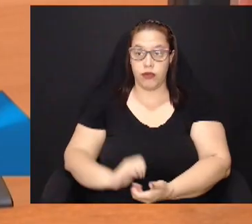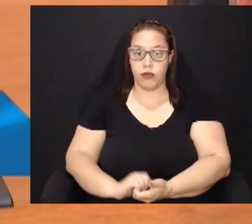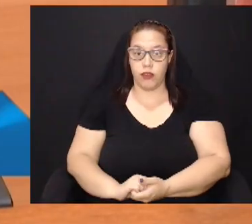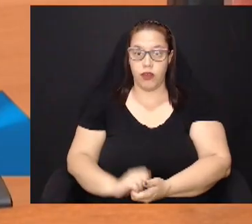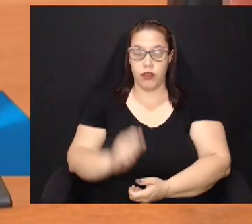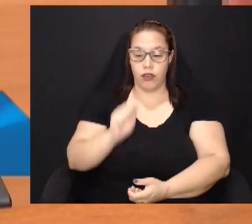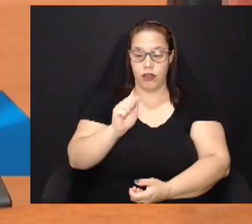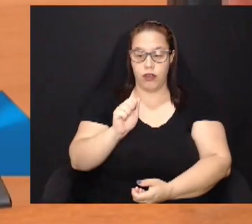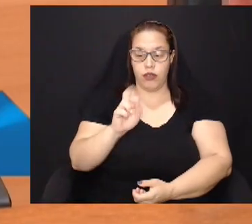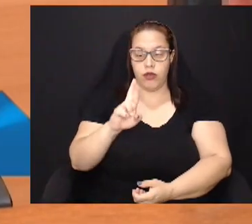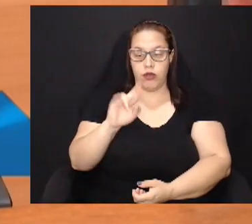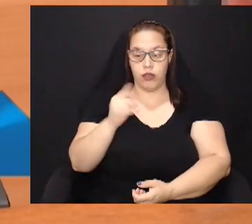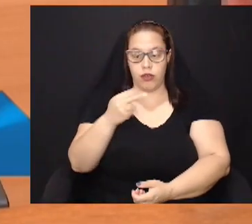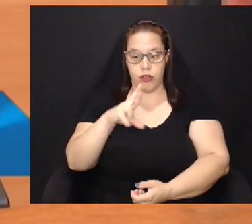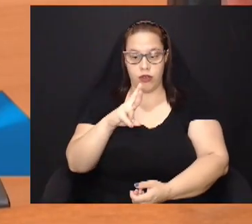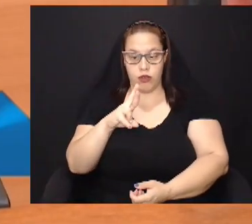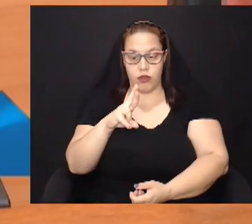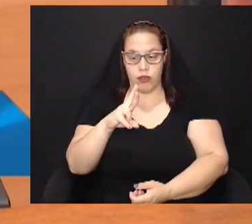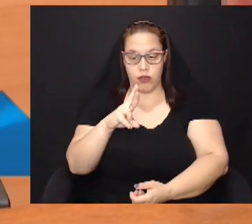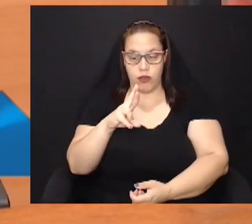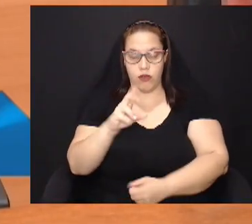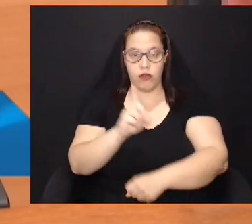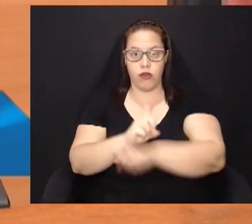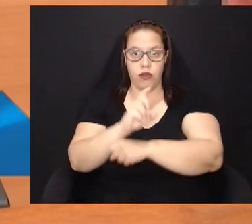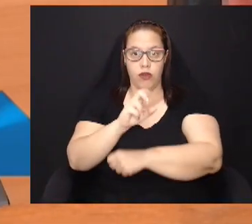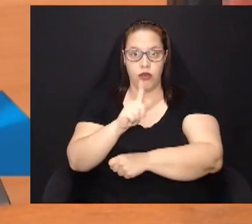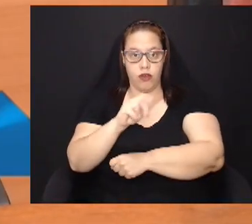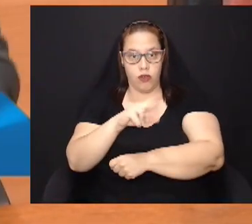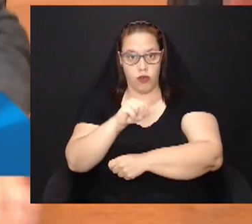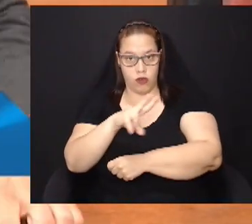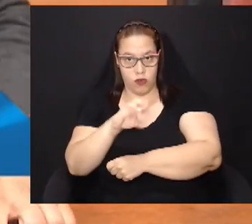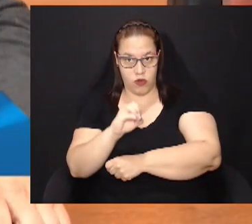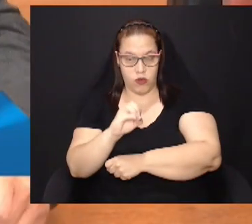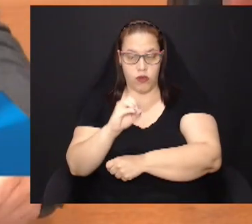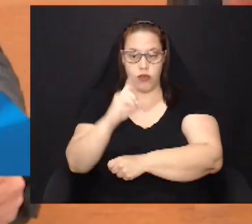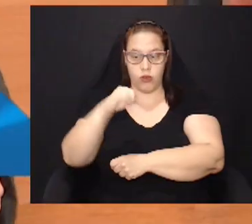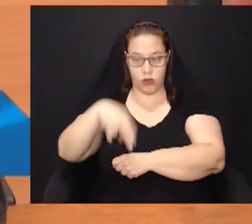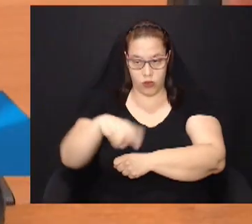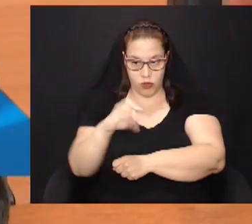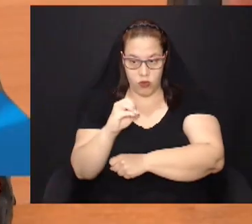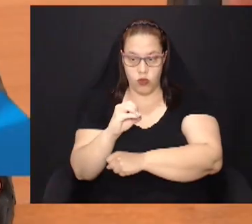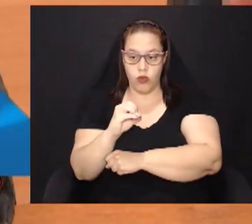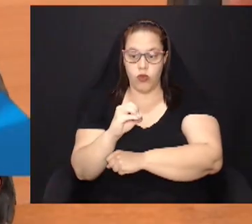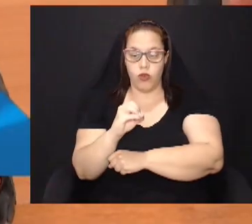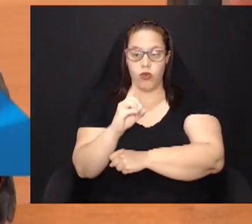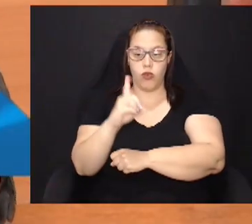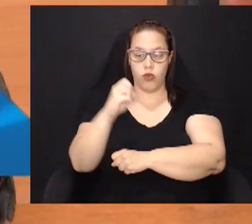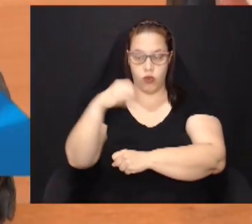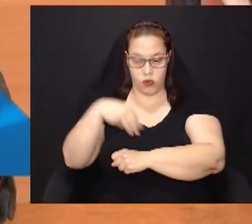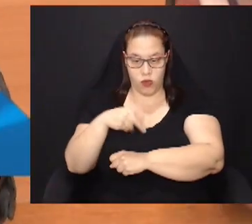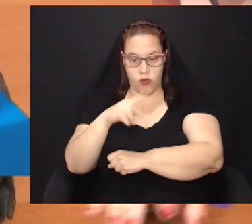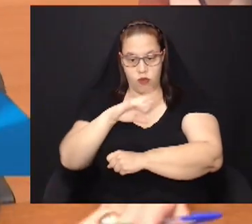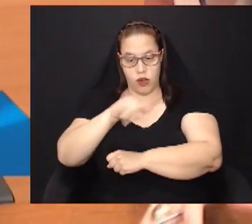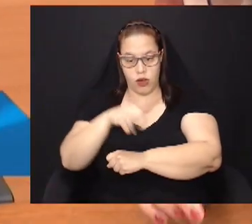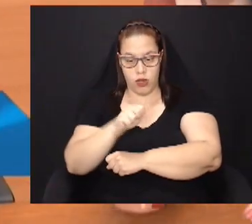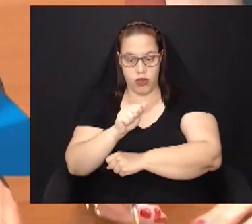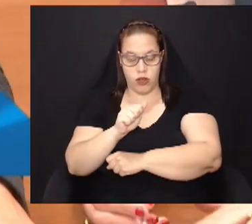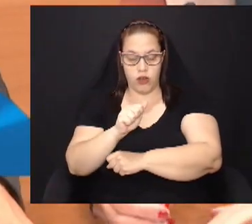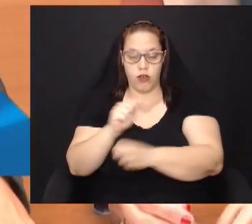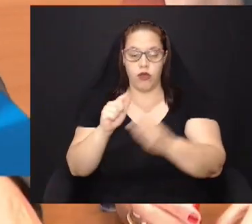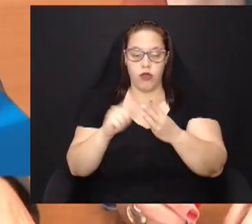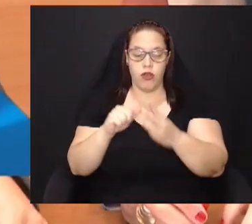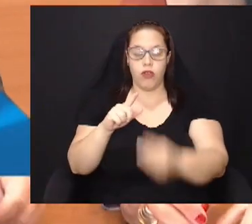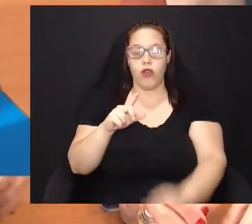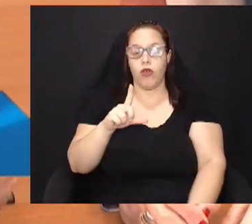da Abrazel. O Dr. Gustavo, já falei. Dino do Dom Brejas. Luiz Miranda, assessor do vereador